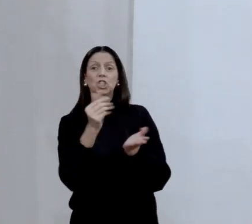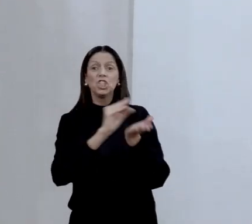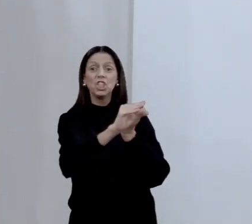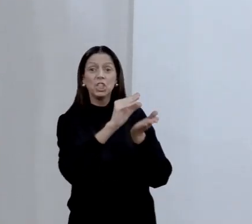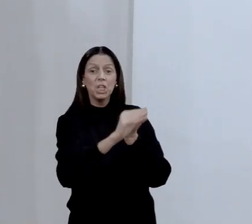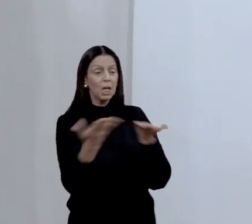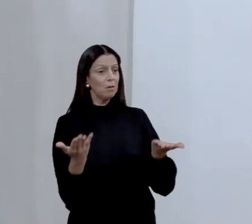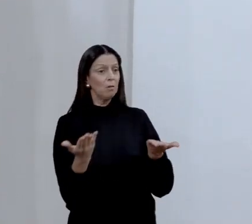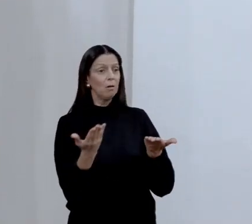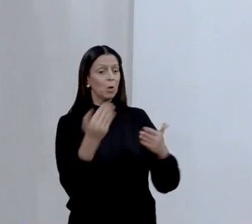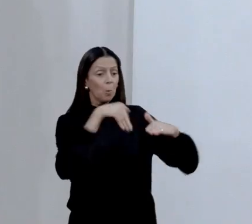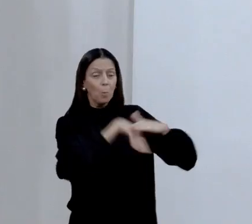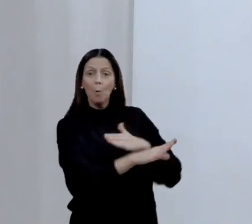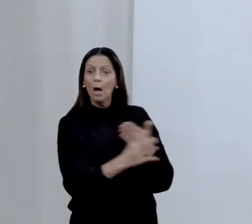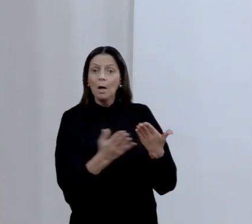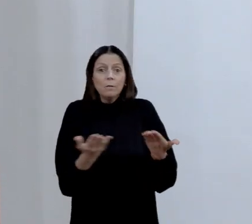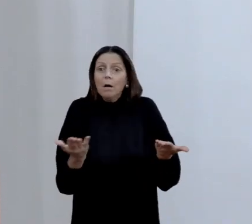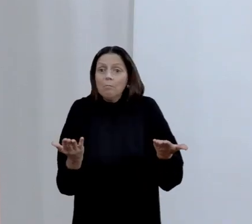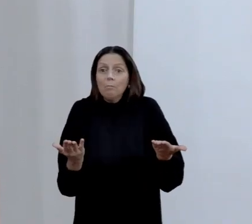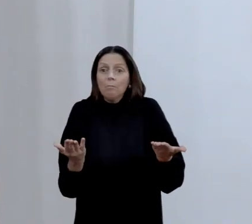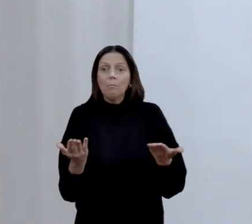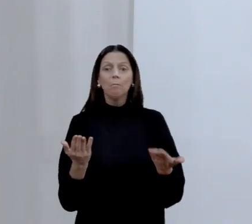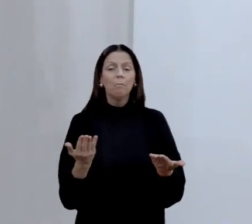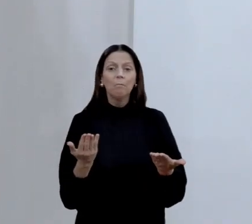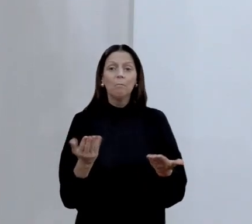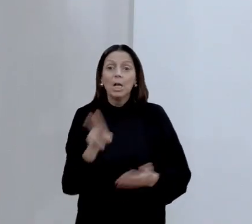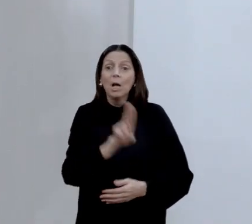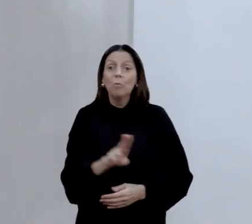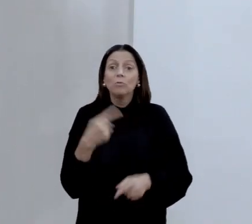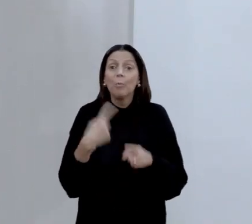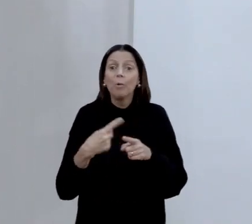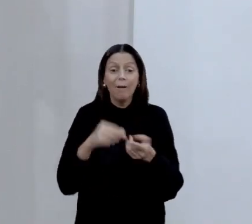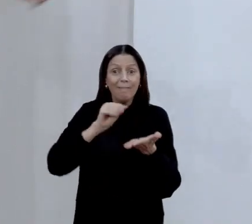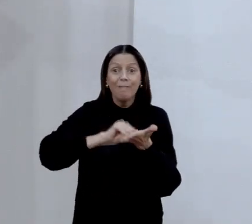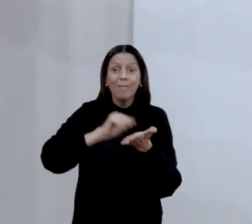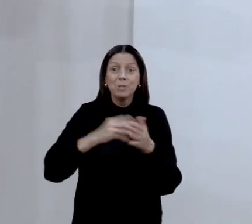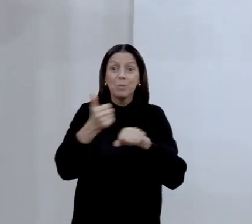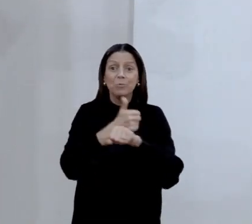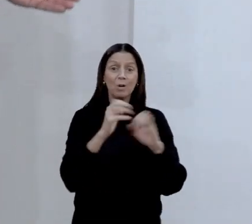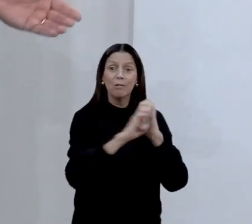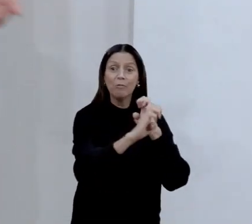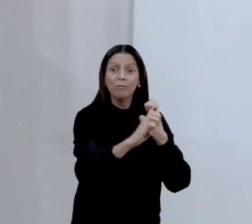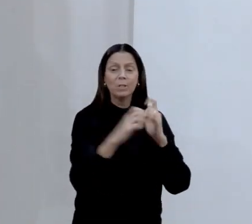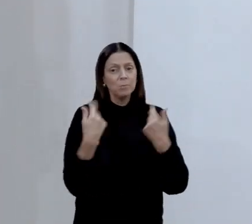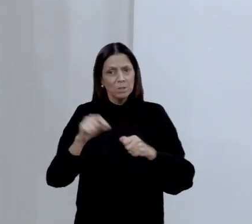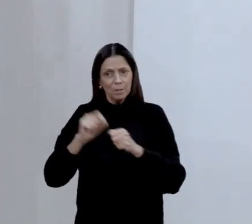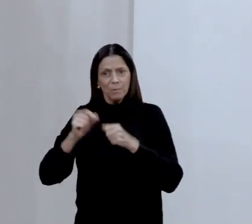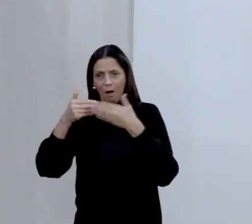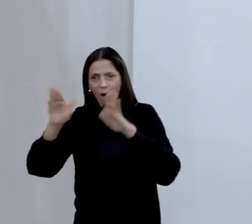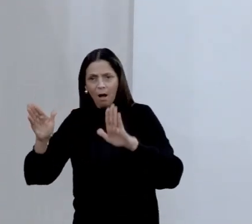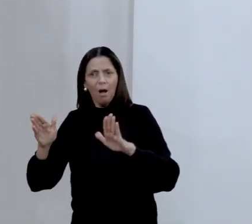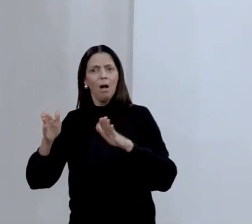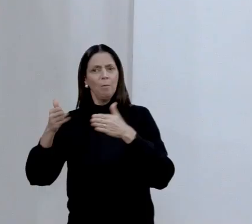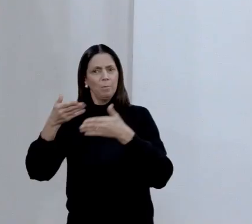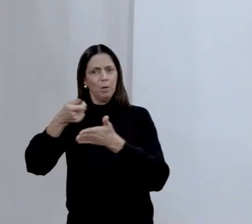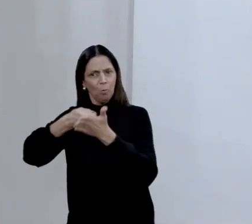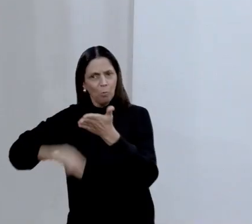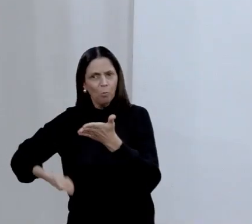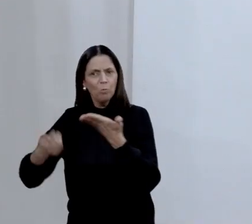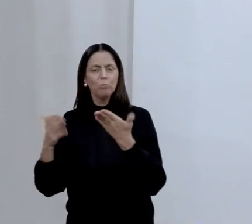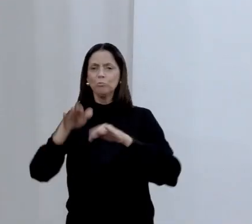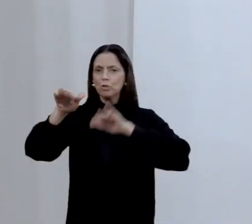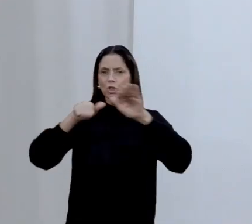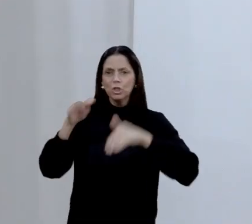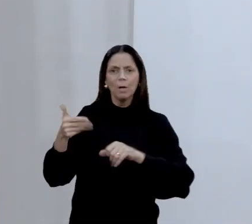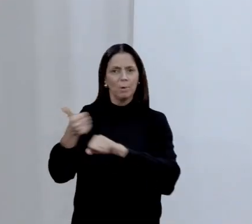lá, e a nossa cidade precisando de dinheiro, e a coisa não executa porque falta engenheiro, porque falta isso. Então faz um concurso, chama, embora tenha aí, mais